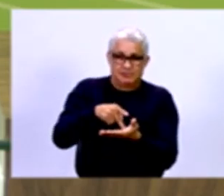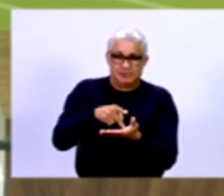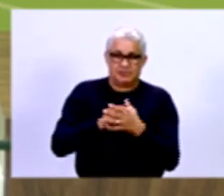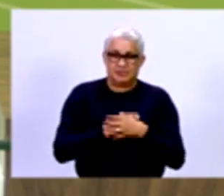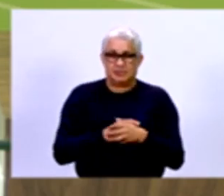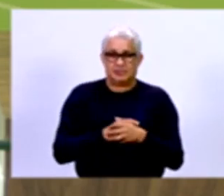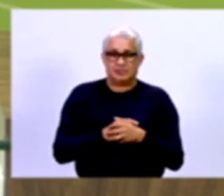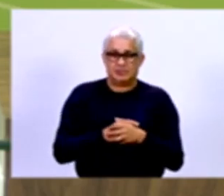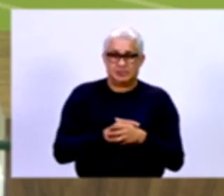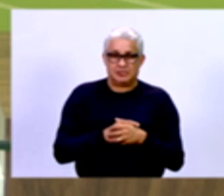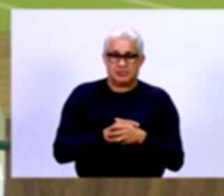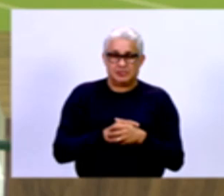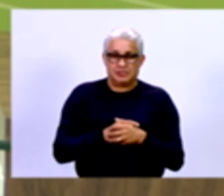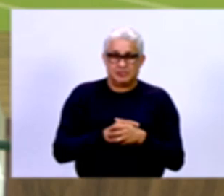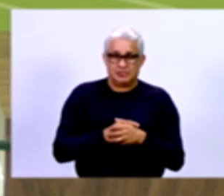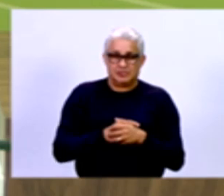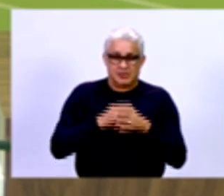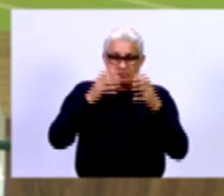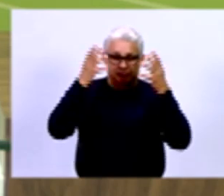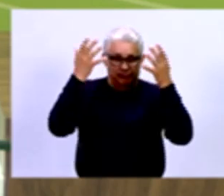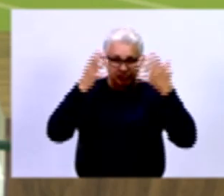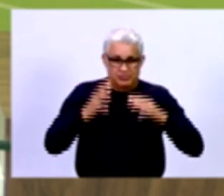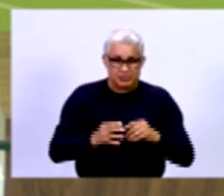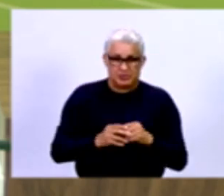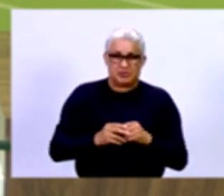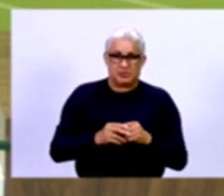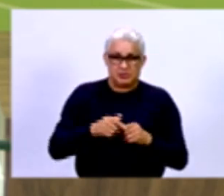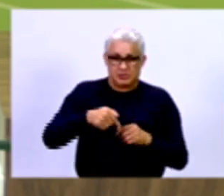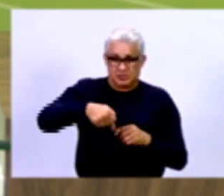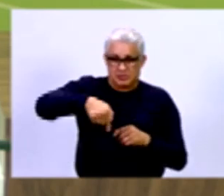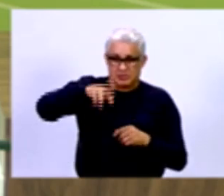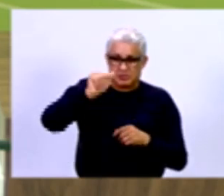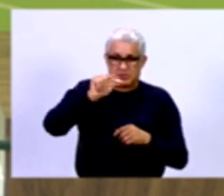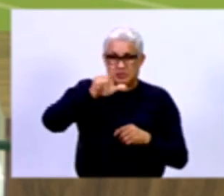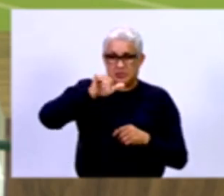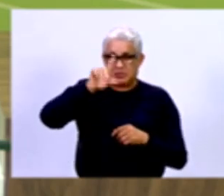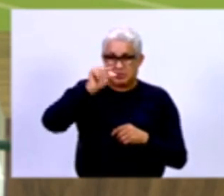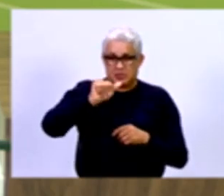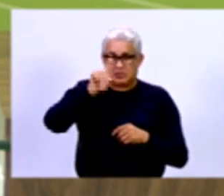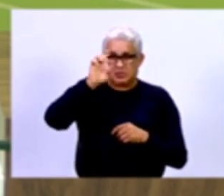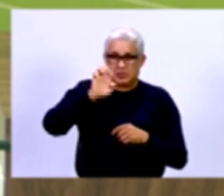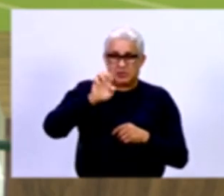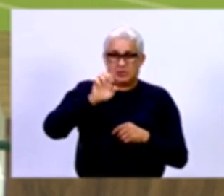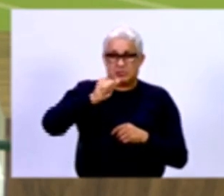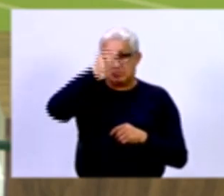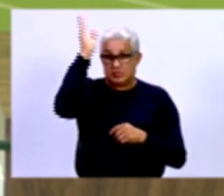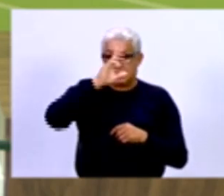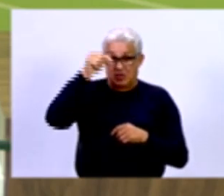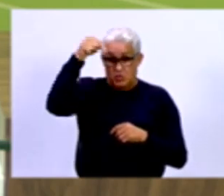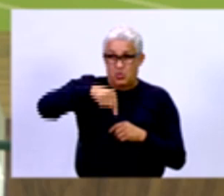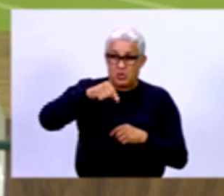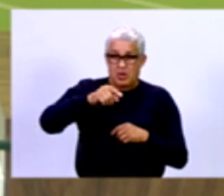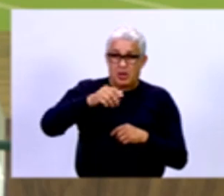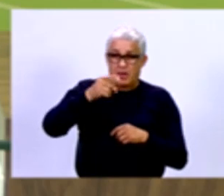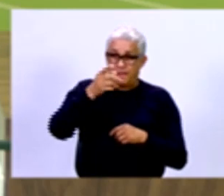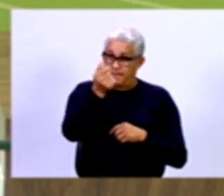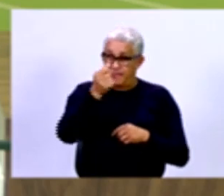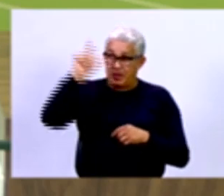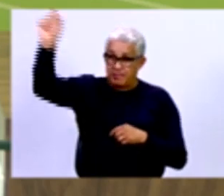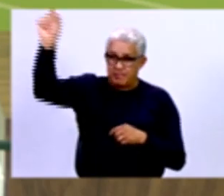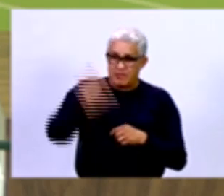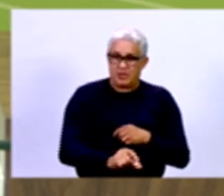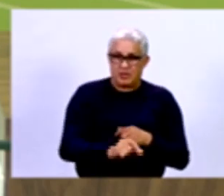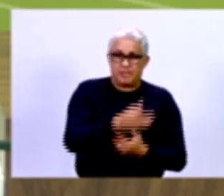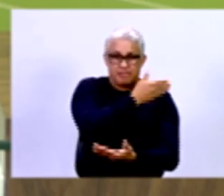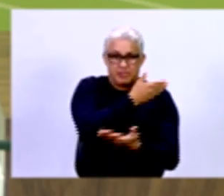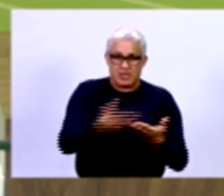Isso degradou mesmo as condições da qualidade do Brasil como um local para o investidor internacional. E aí ele perdeu